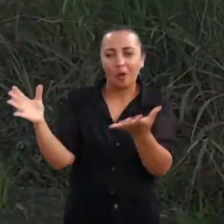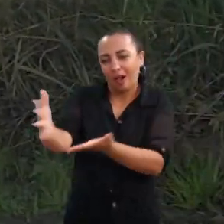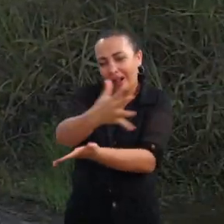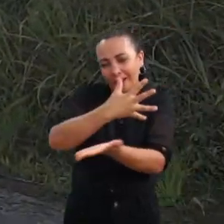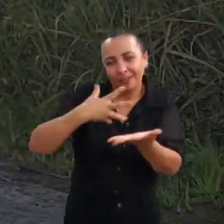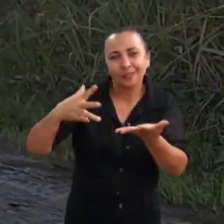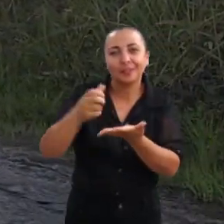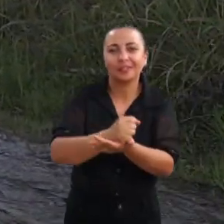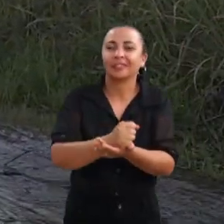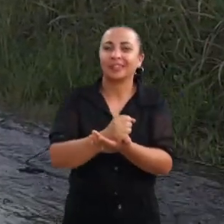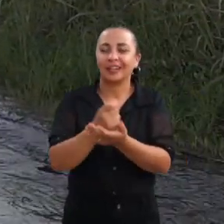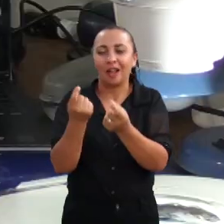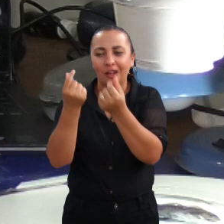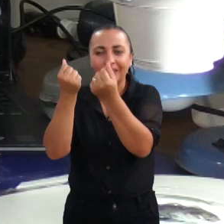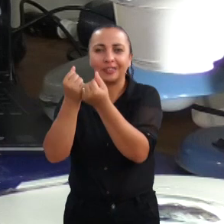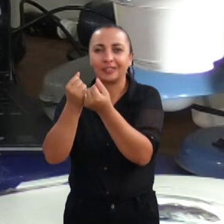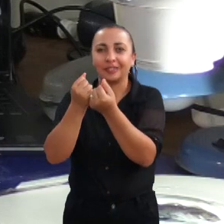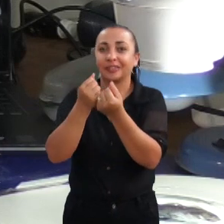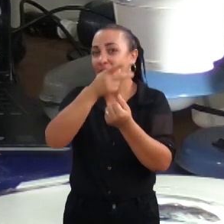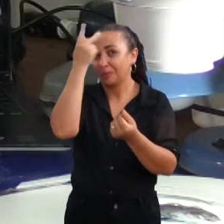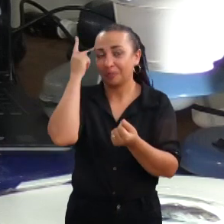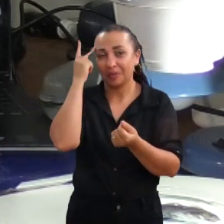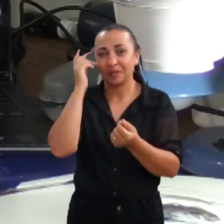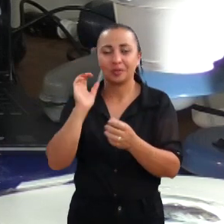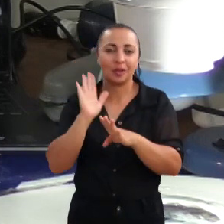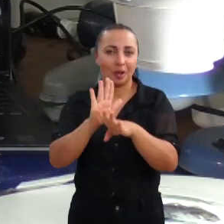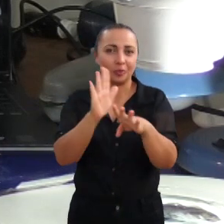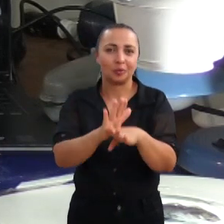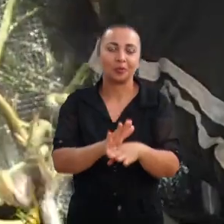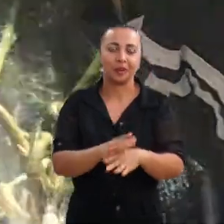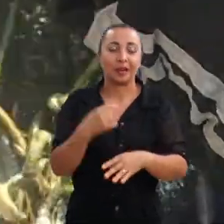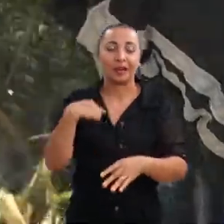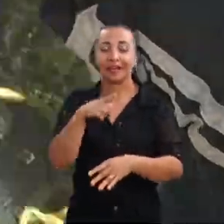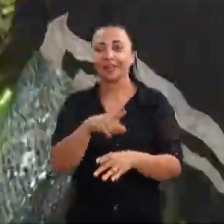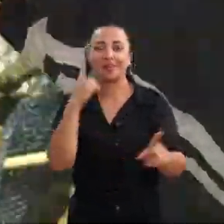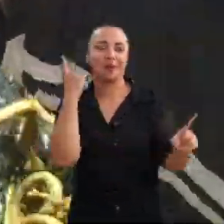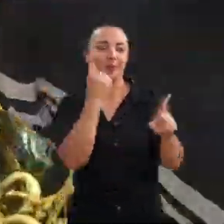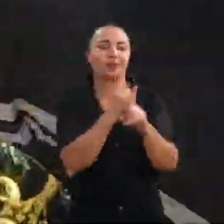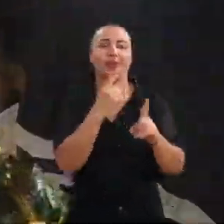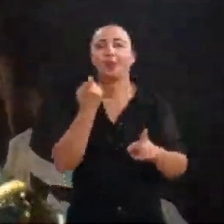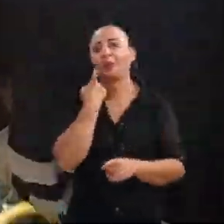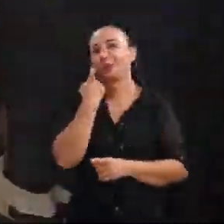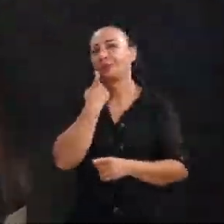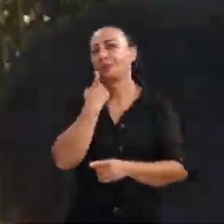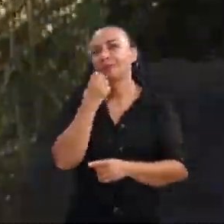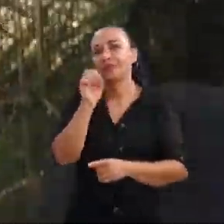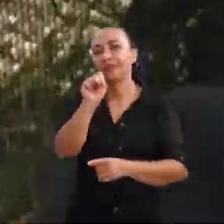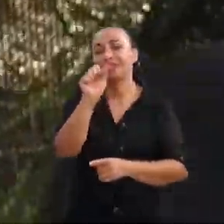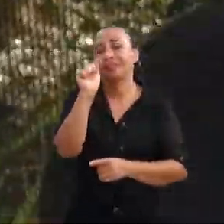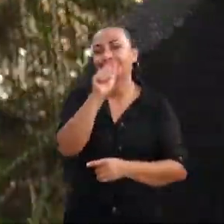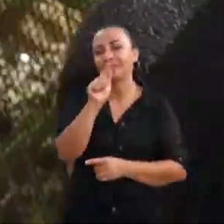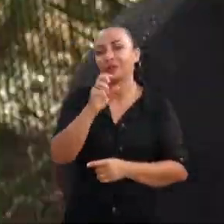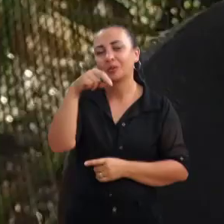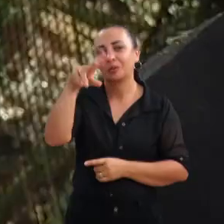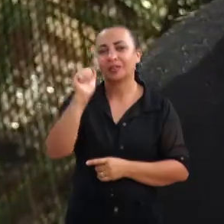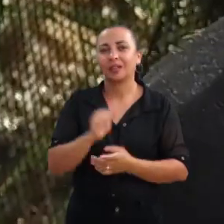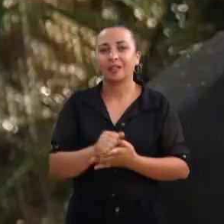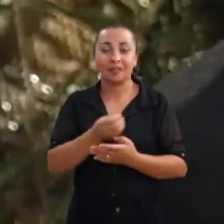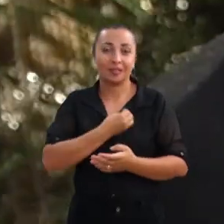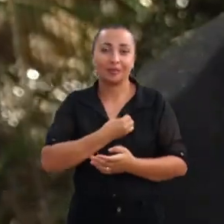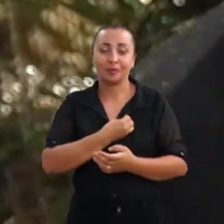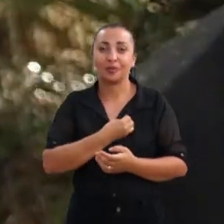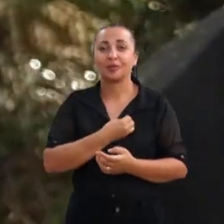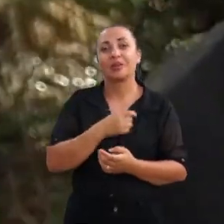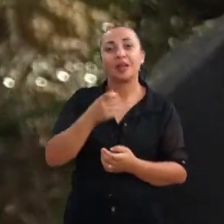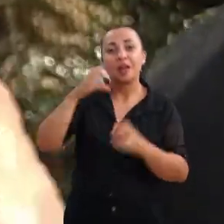lá no Peixes da Caatinga. O pessoal contribuiu. E ali estava a descoberta de um peixe sazonal que vive